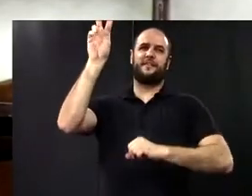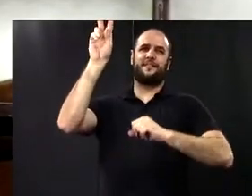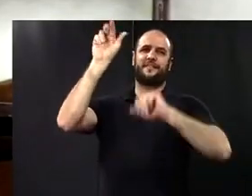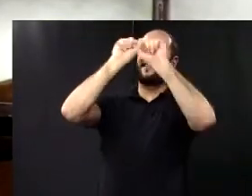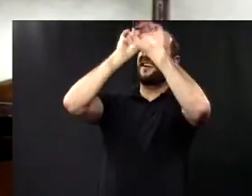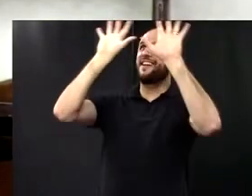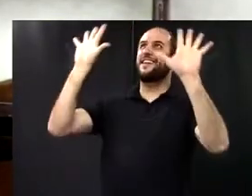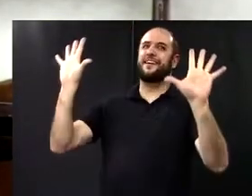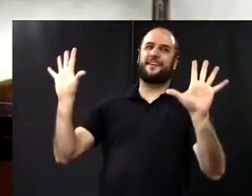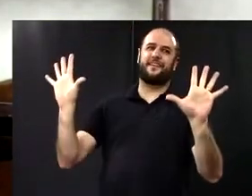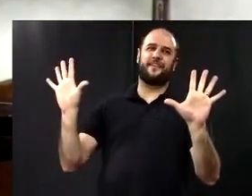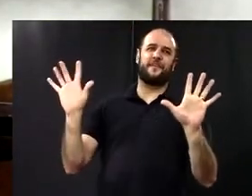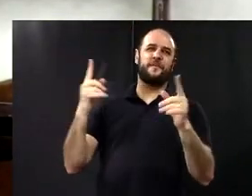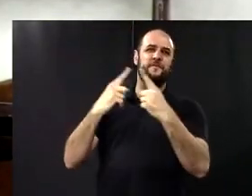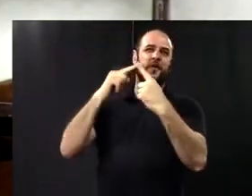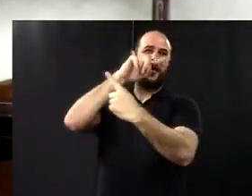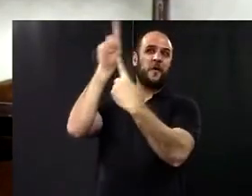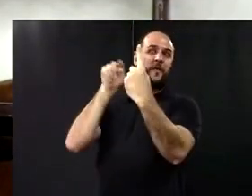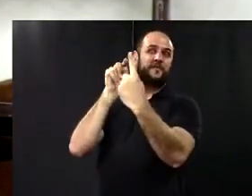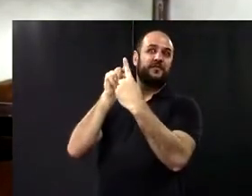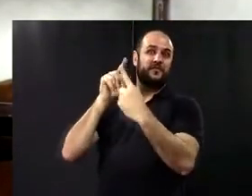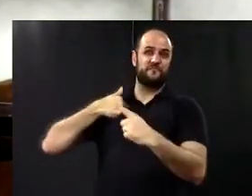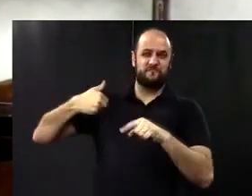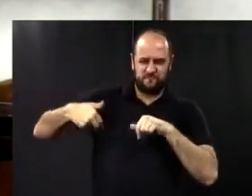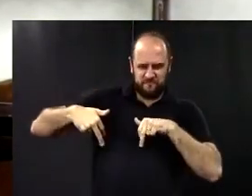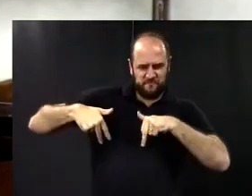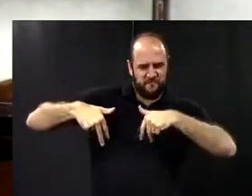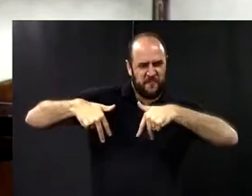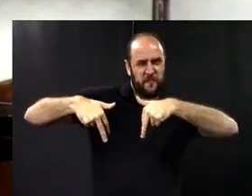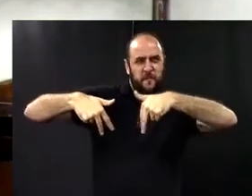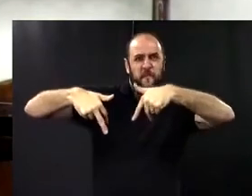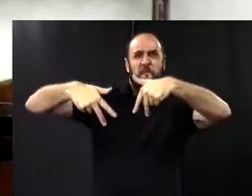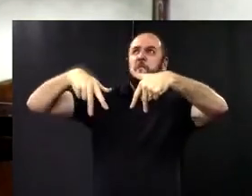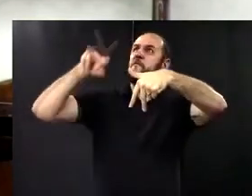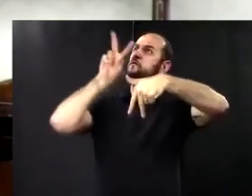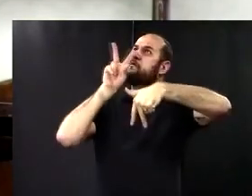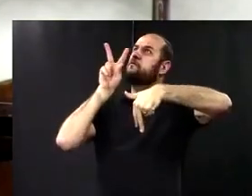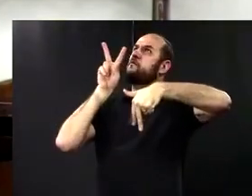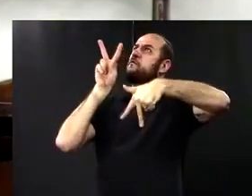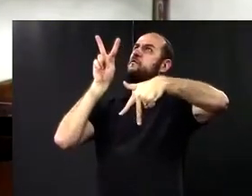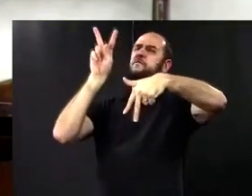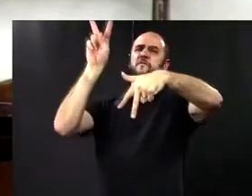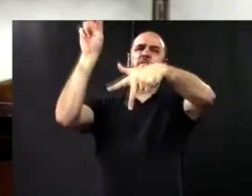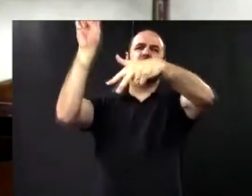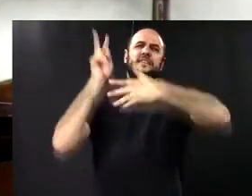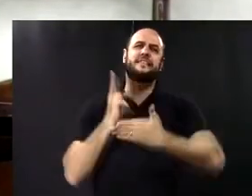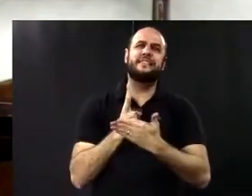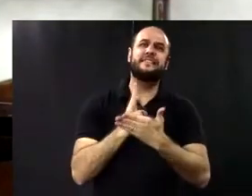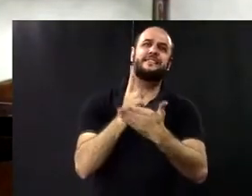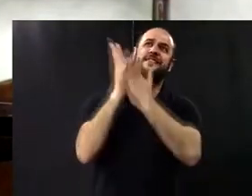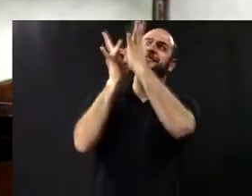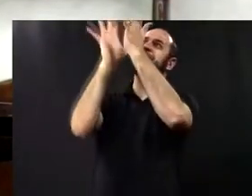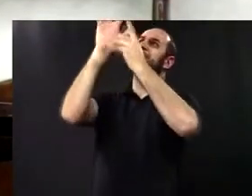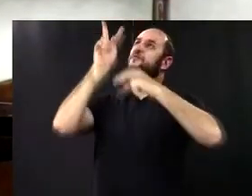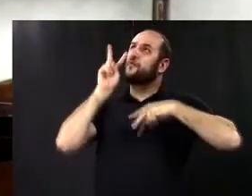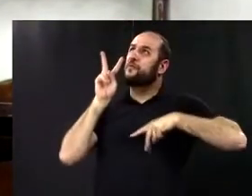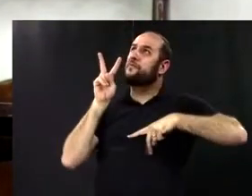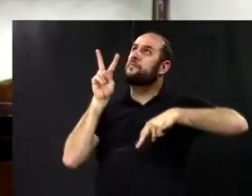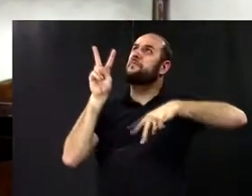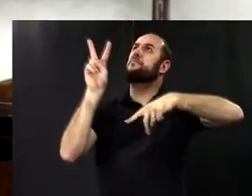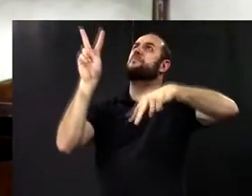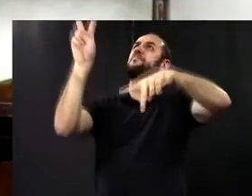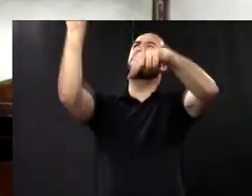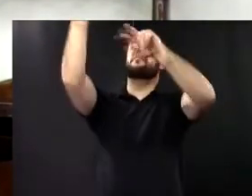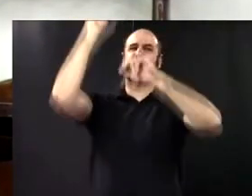o objetivo é esse, é caminhar, é correr olhando para Cristo. E o versículo 3, ele